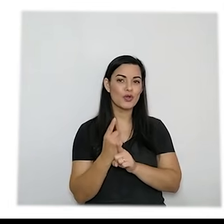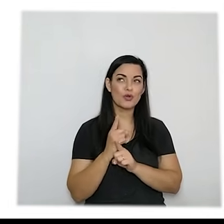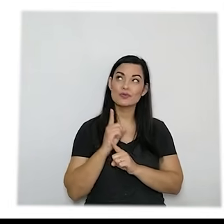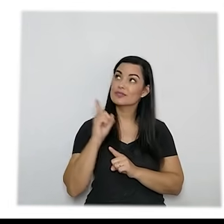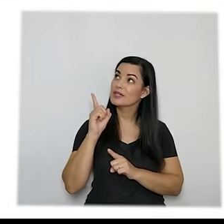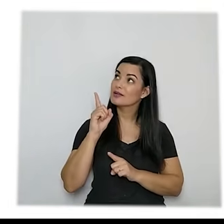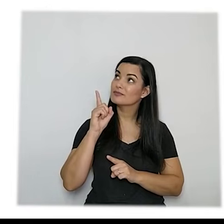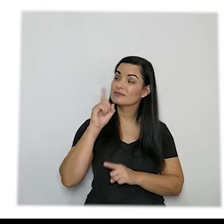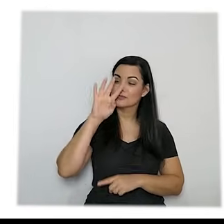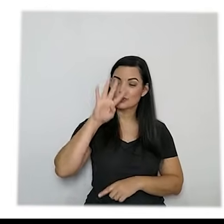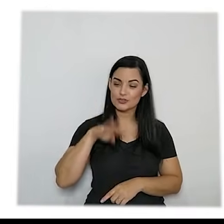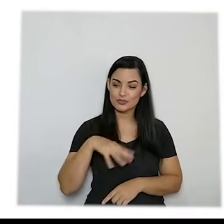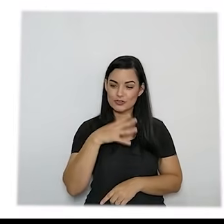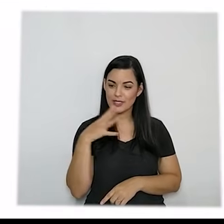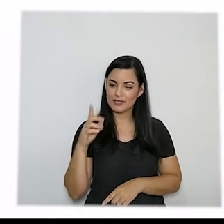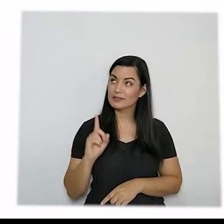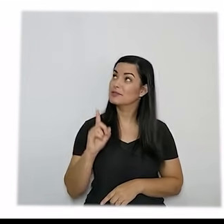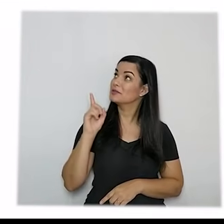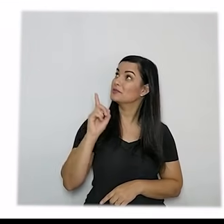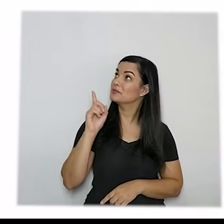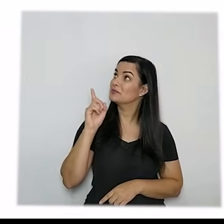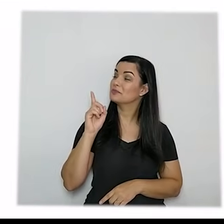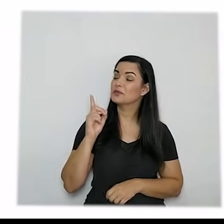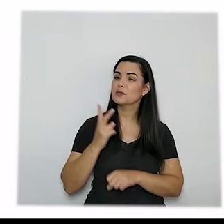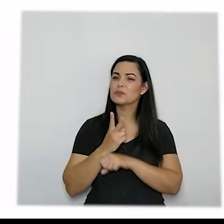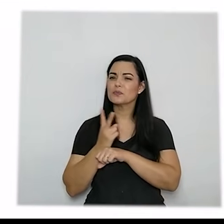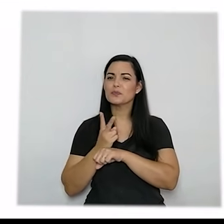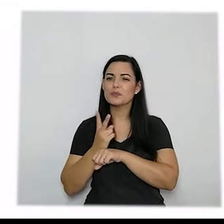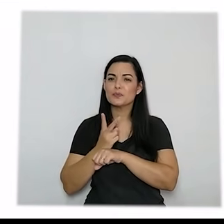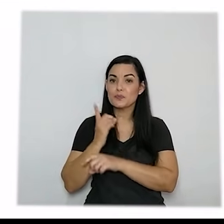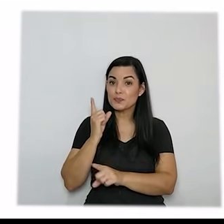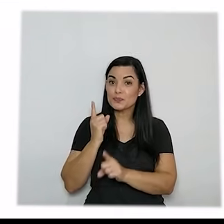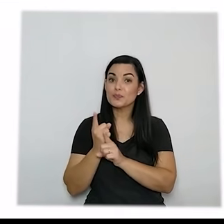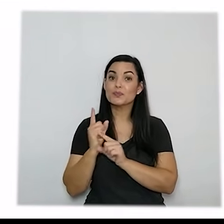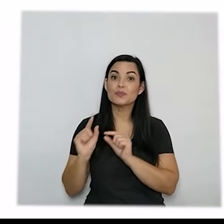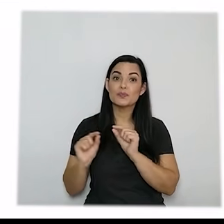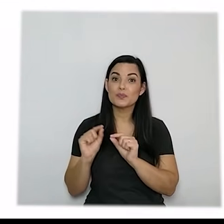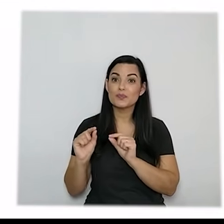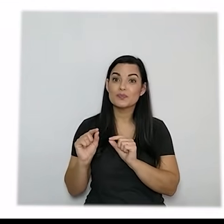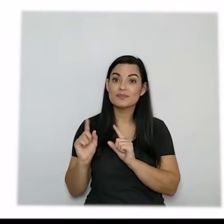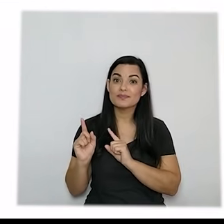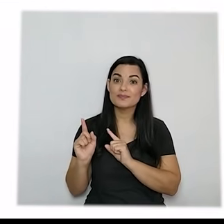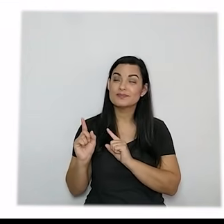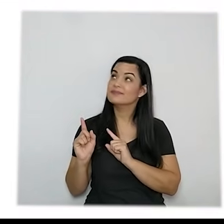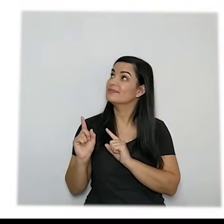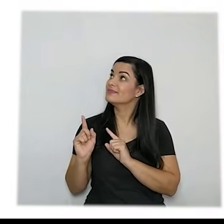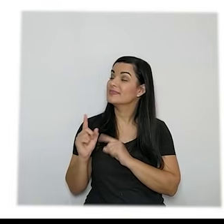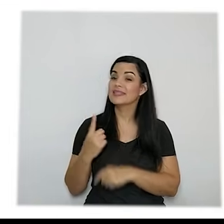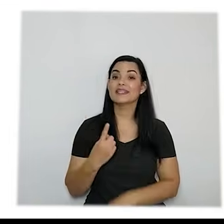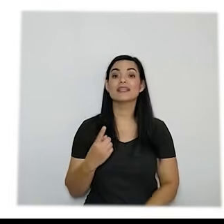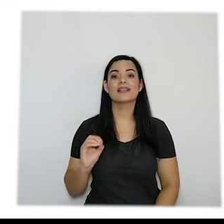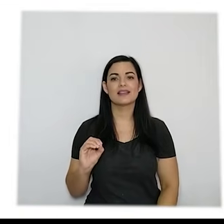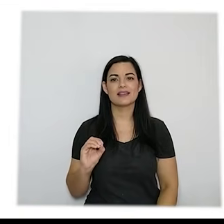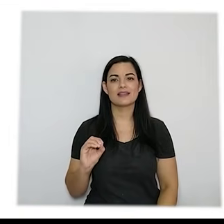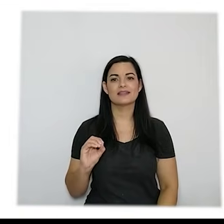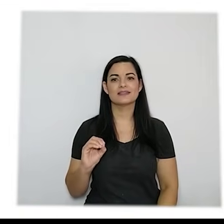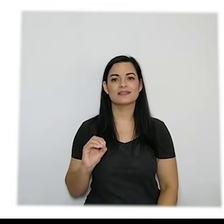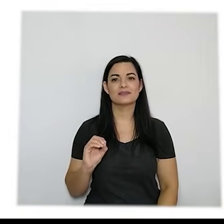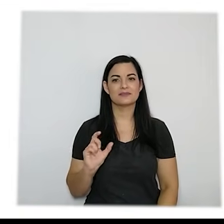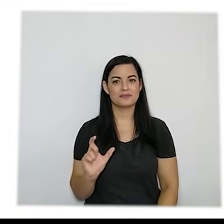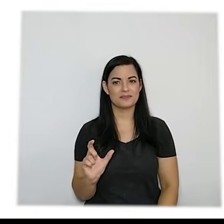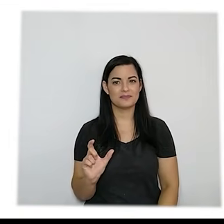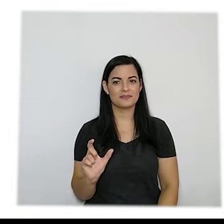neste diagrama, olha só, vocês precisam localizar aqui 10